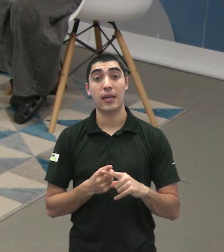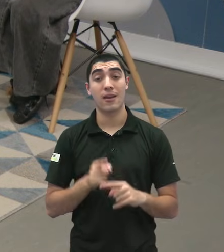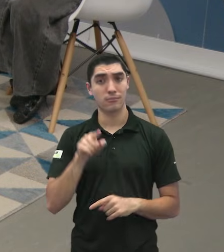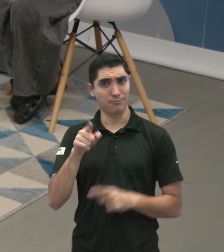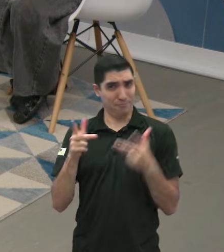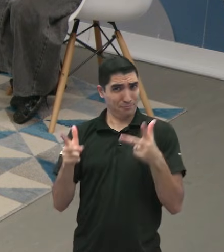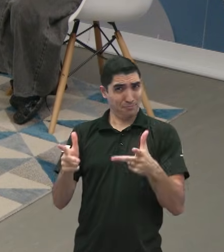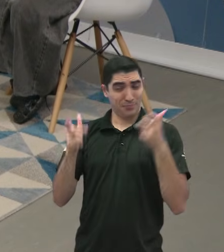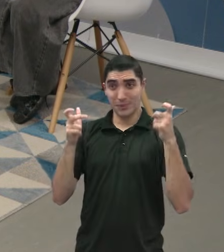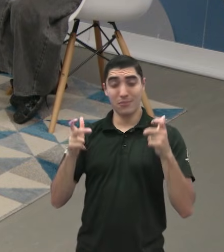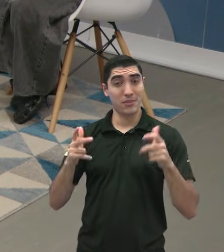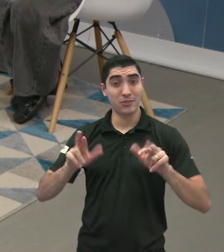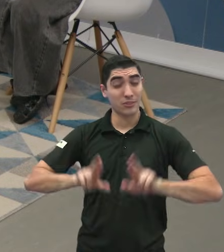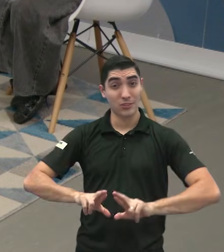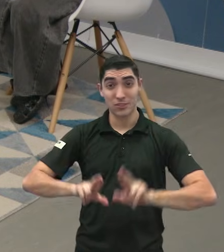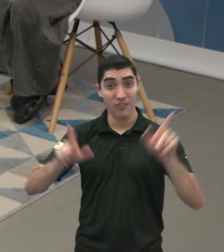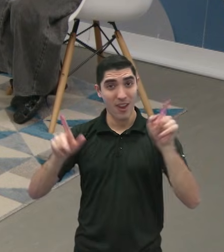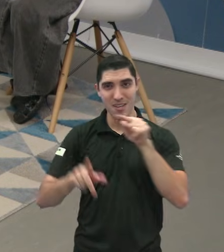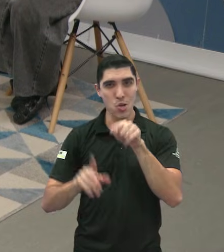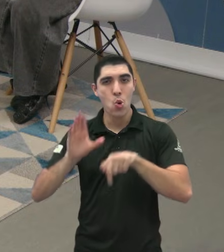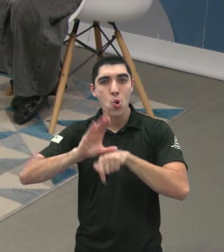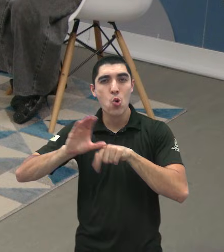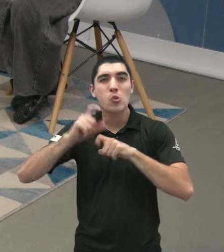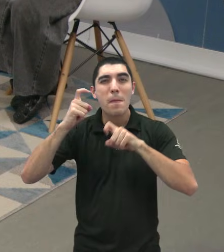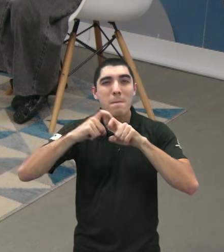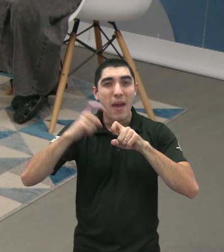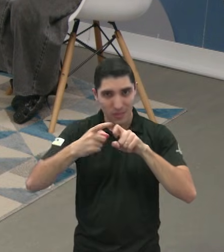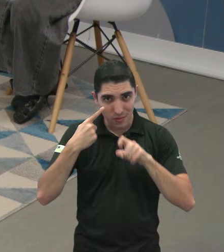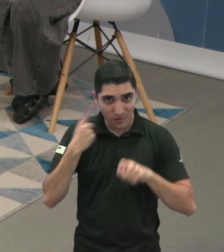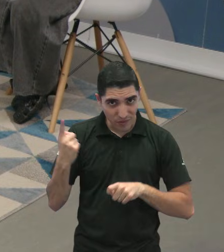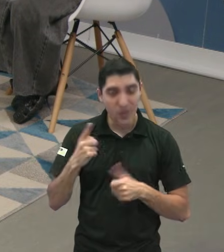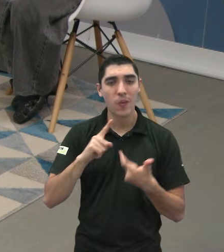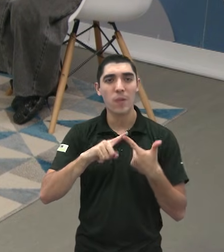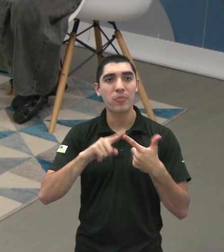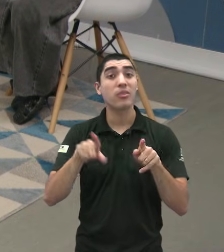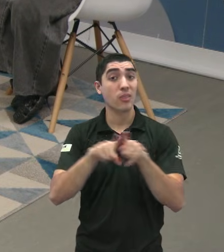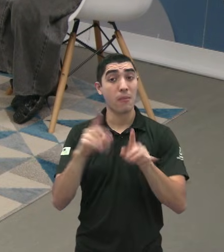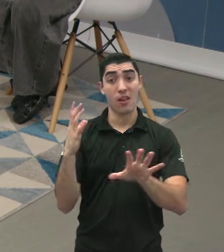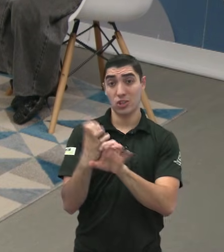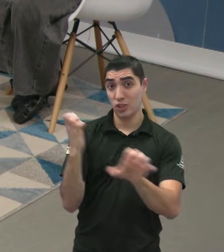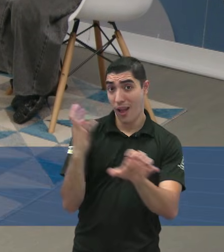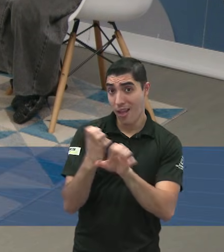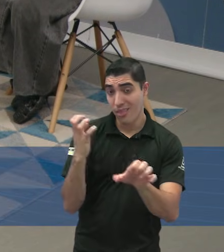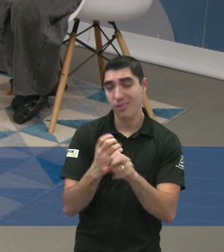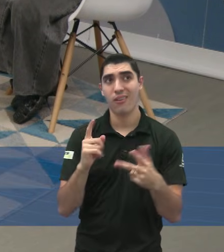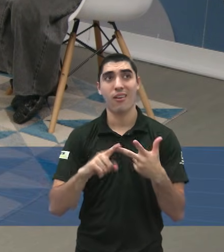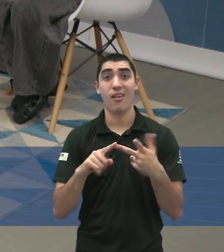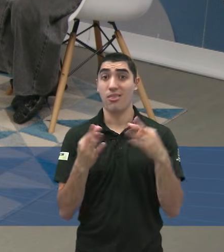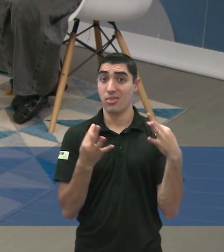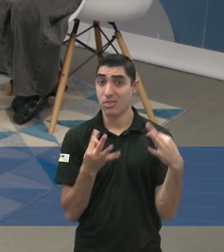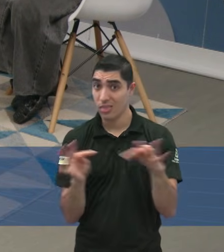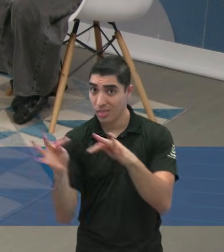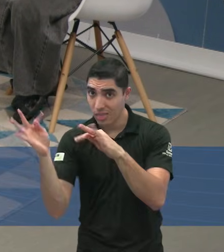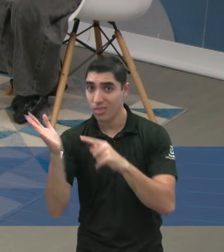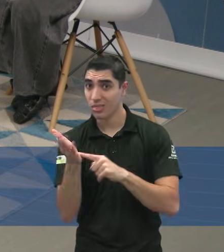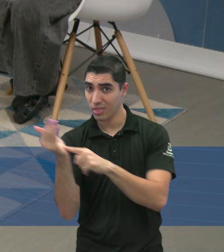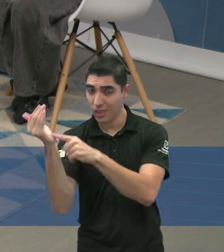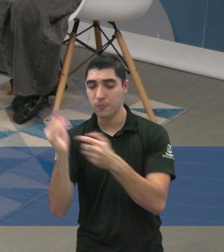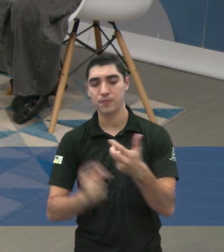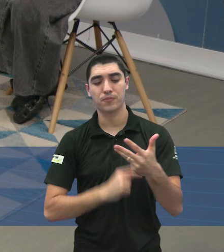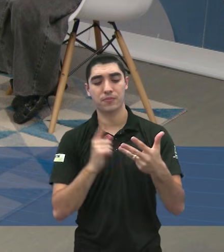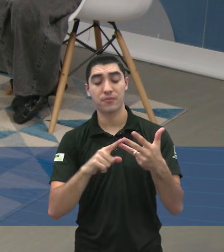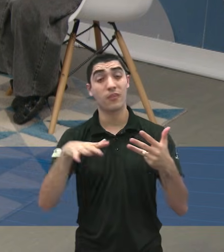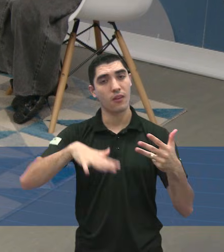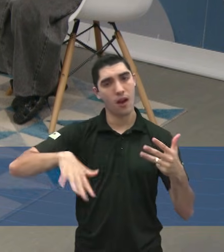a discrepância dos cursos de medicina, também para os cursos da área de engenharia e tecnologia e depois os cursos da área de humanas,